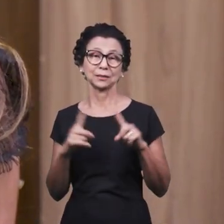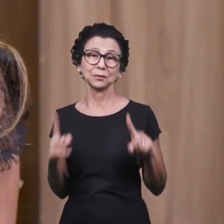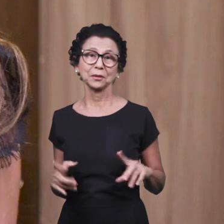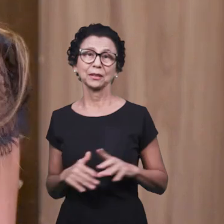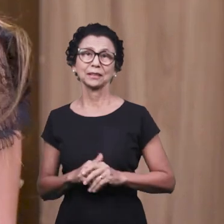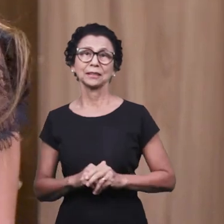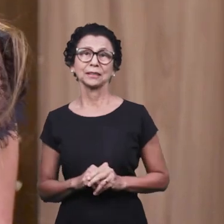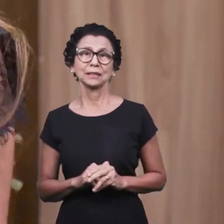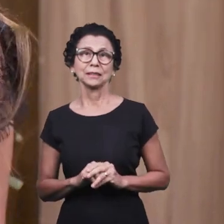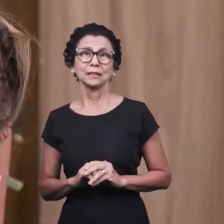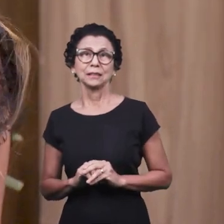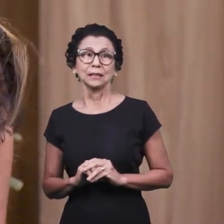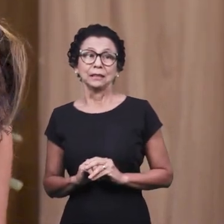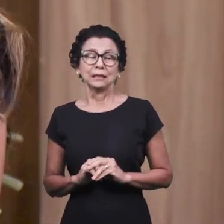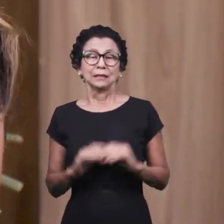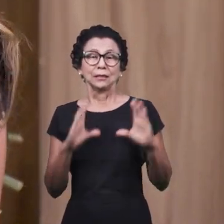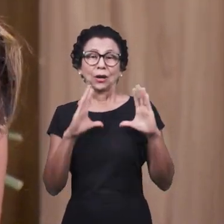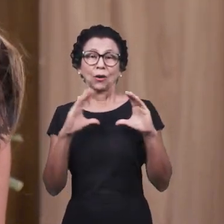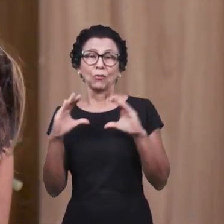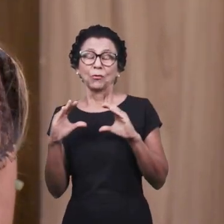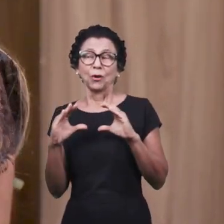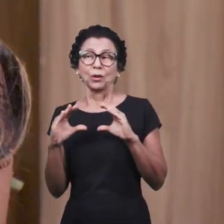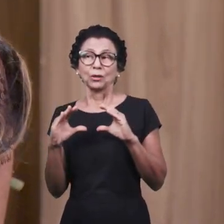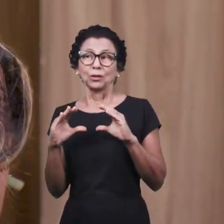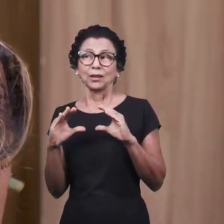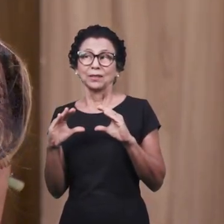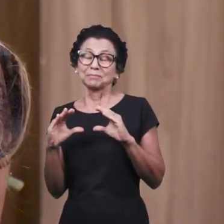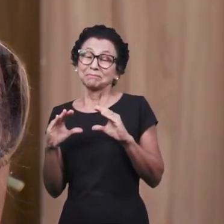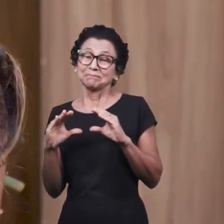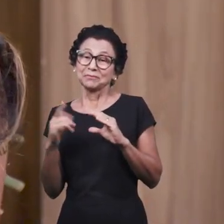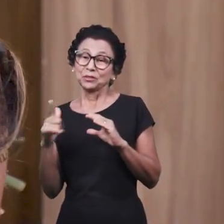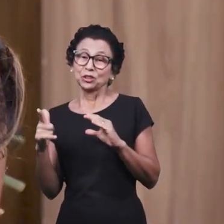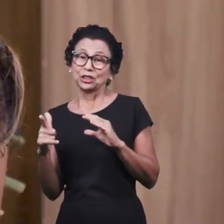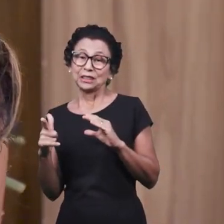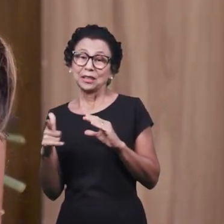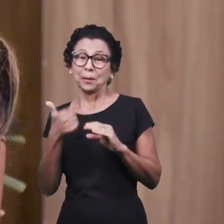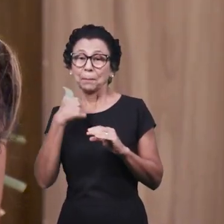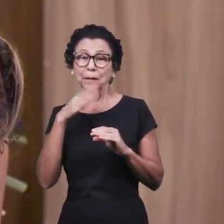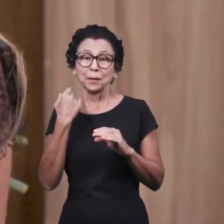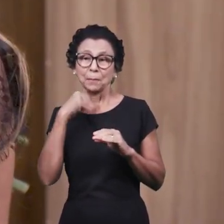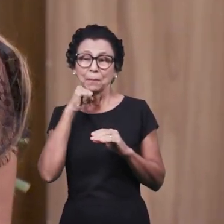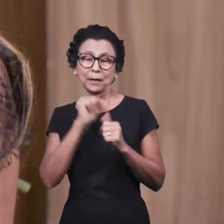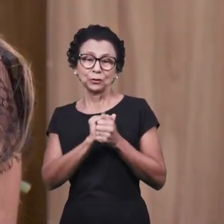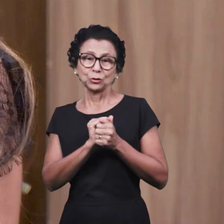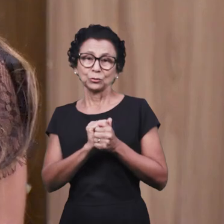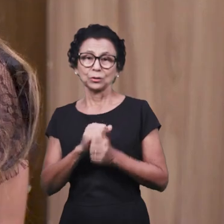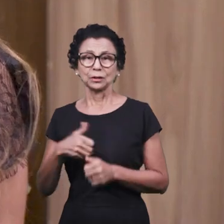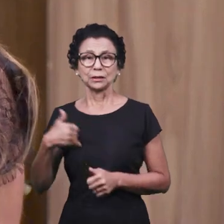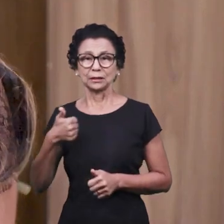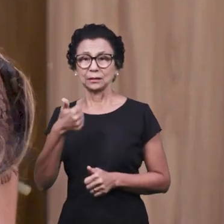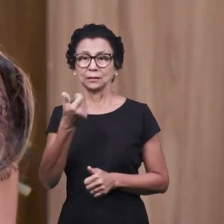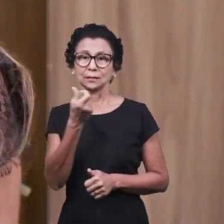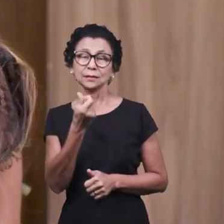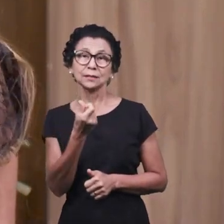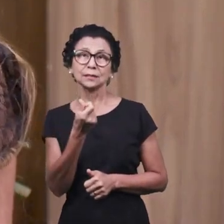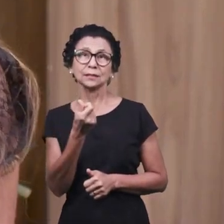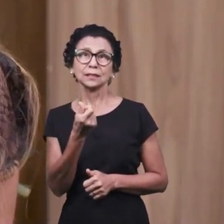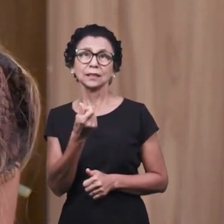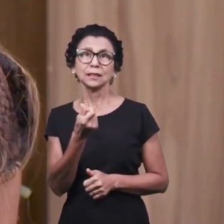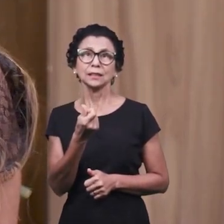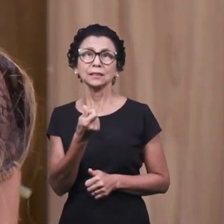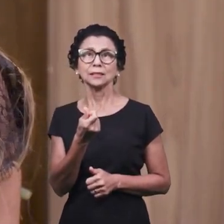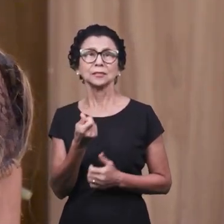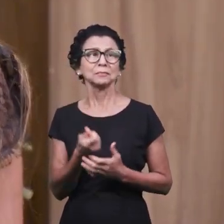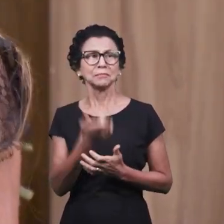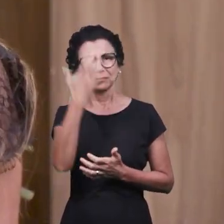você eu saí do meu conforto, do meu lar, não tinha mais os meus pais, estava sozinha, eu tinha 16 anos na época, não sabia falar a